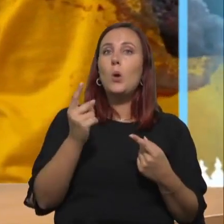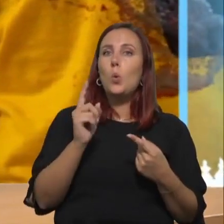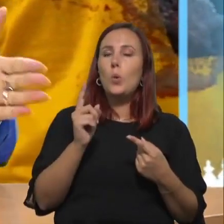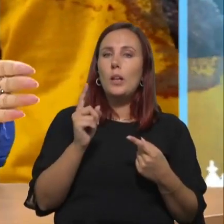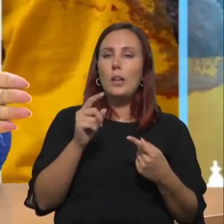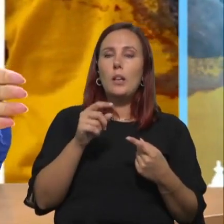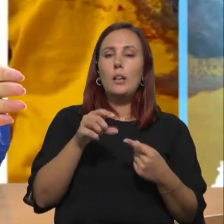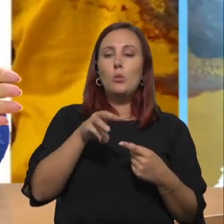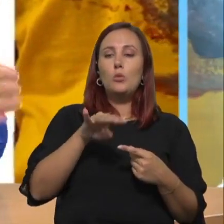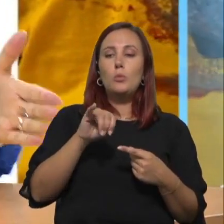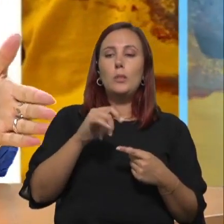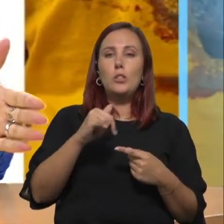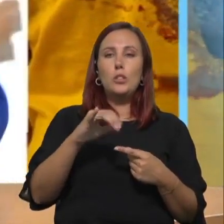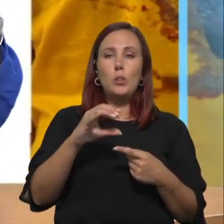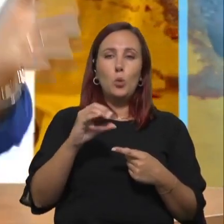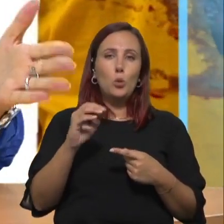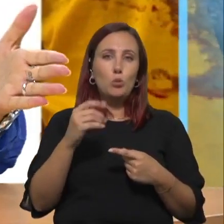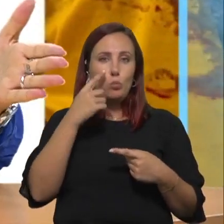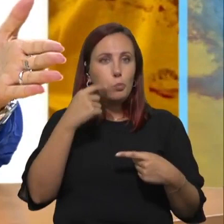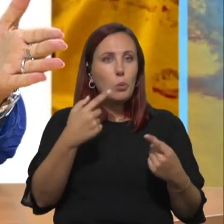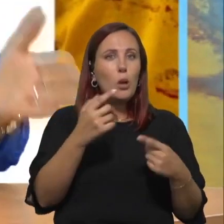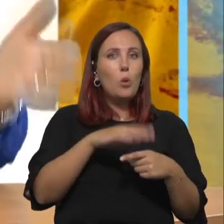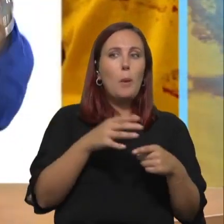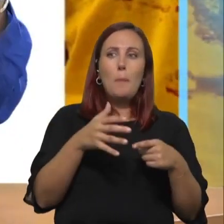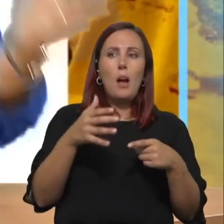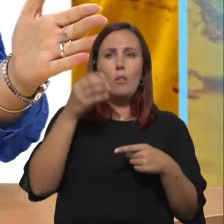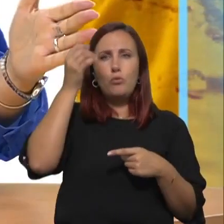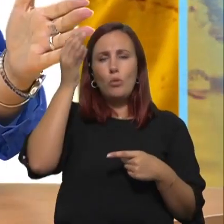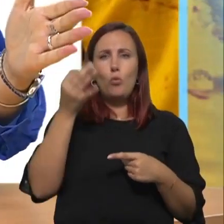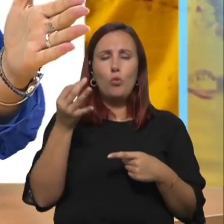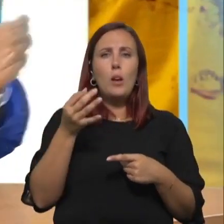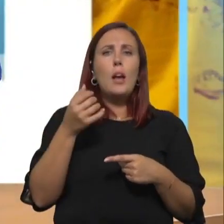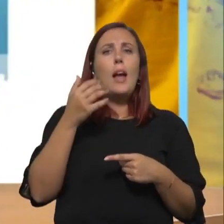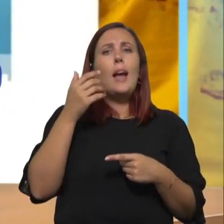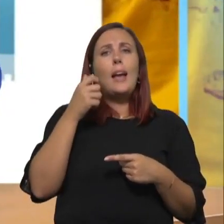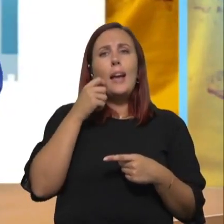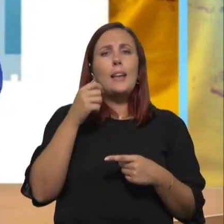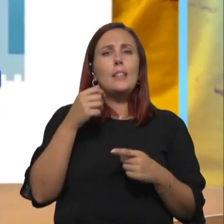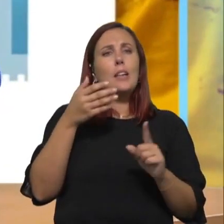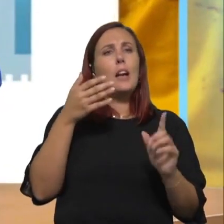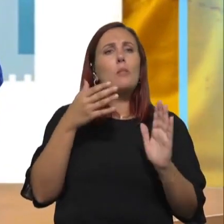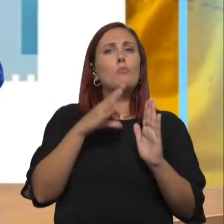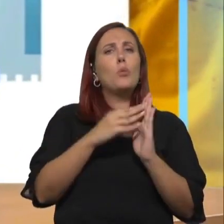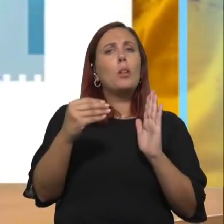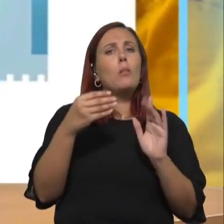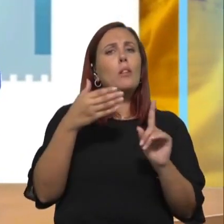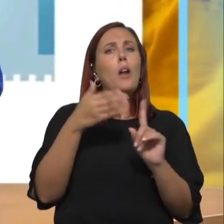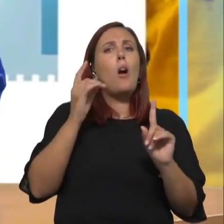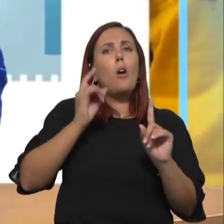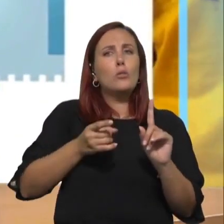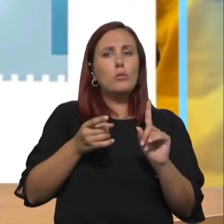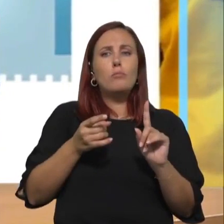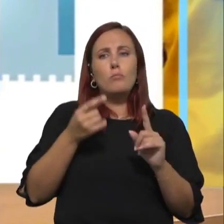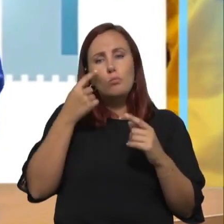que estão completamente esquecidos e na sombra. Foram os nossos grandes mestres, são as grandes referências, e, portanto, havia em Portugal,